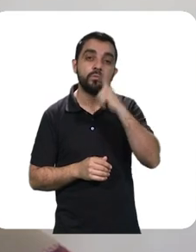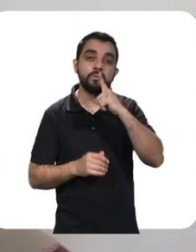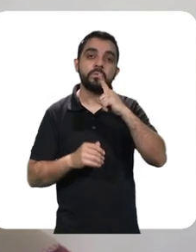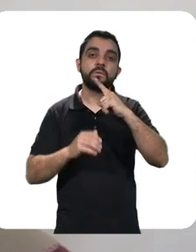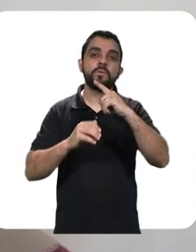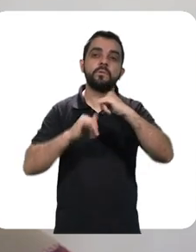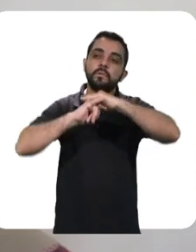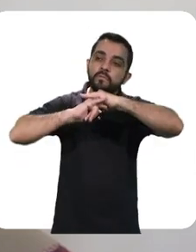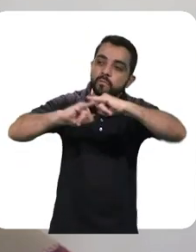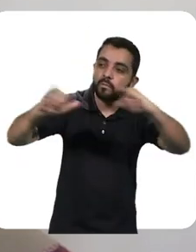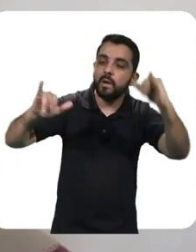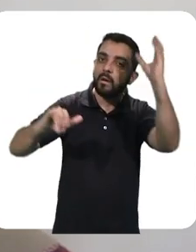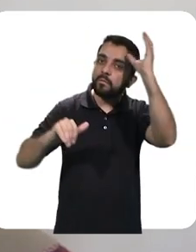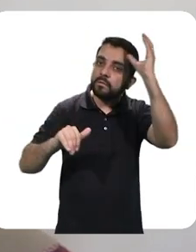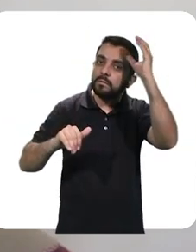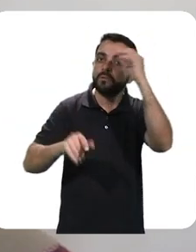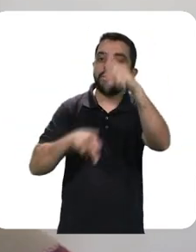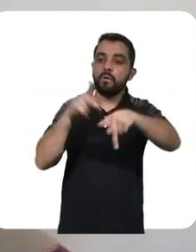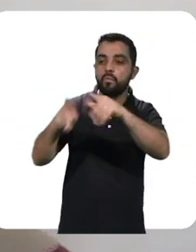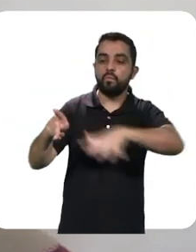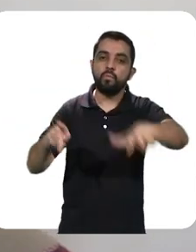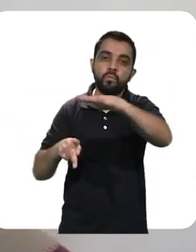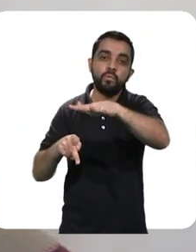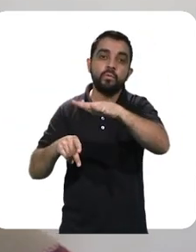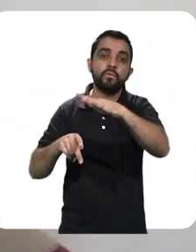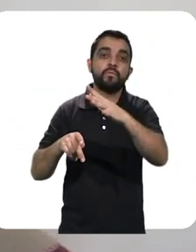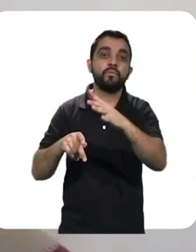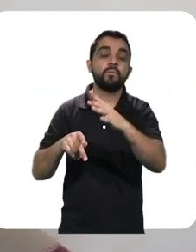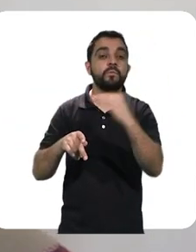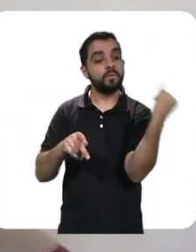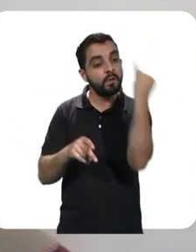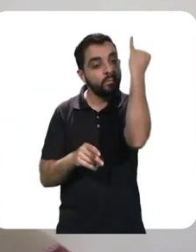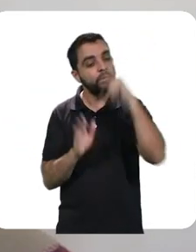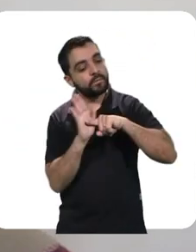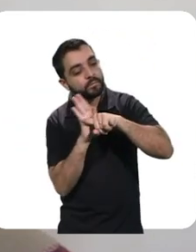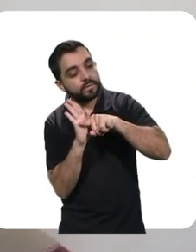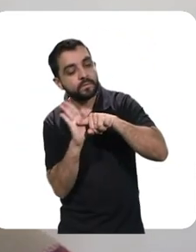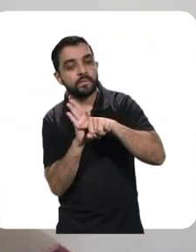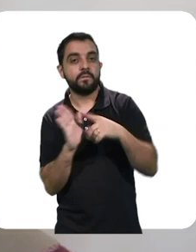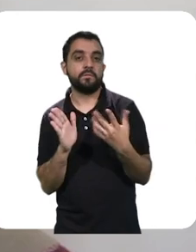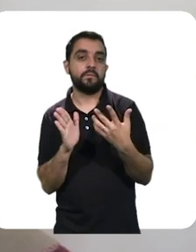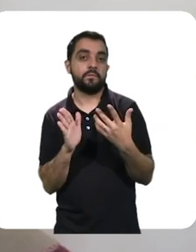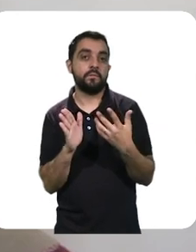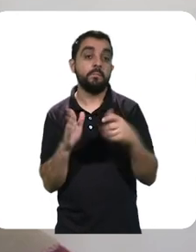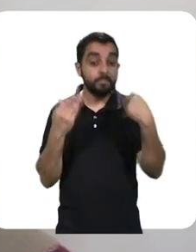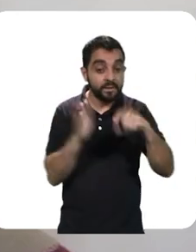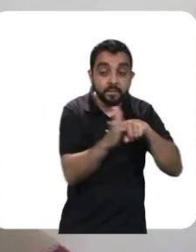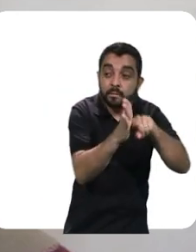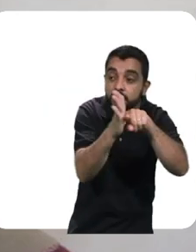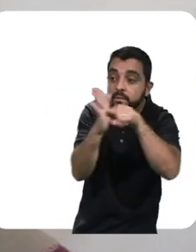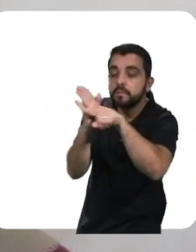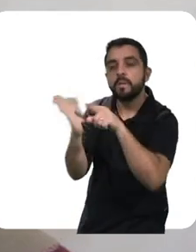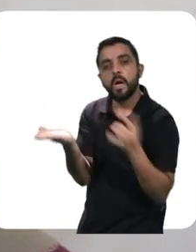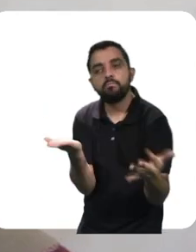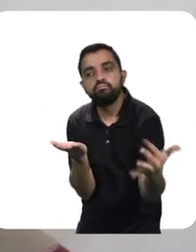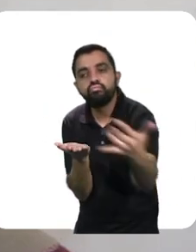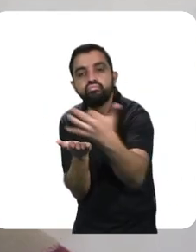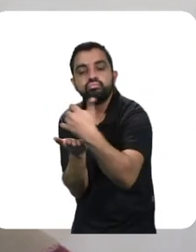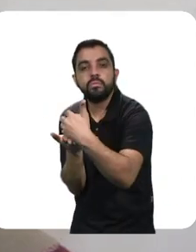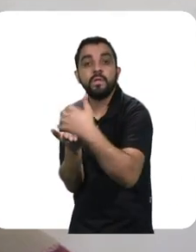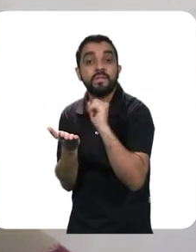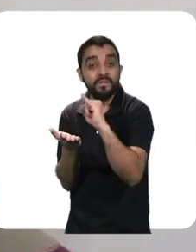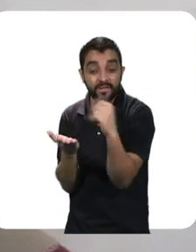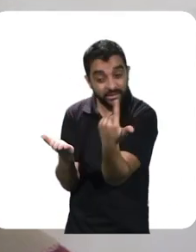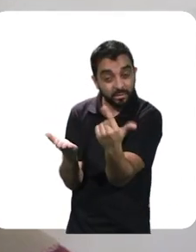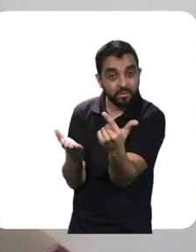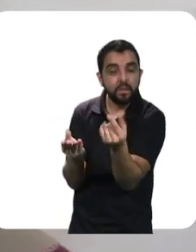o papel da pesquisa num momento como esse. Que sem pesquisa a gente não consegue observar, né? Sem os pesquisadores,